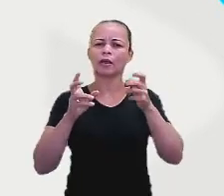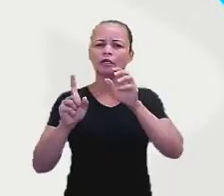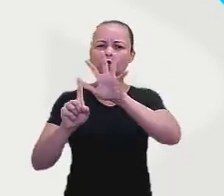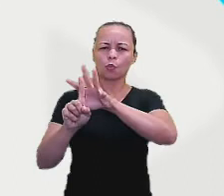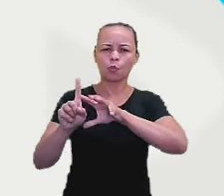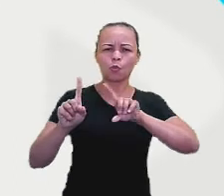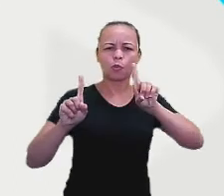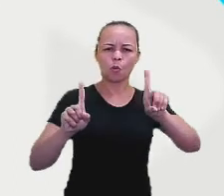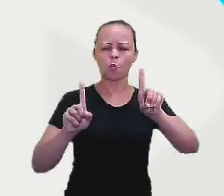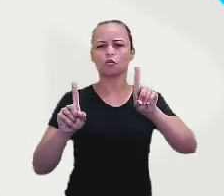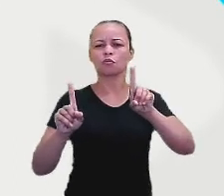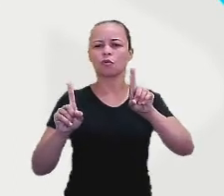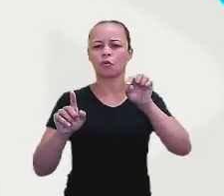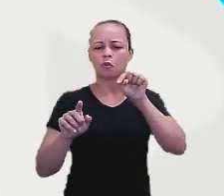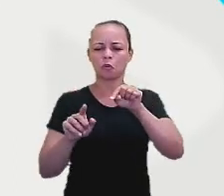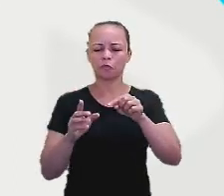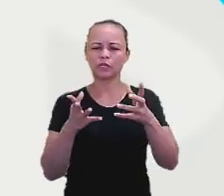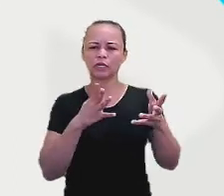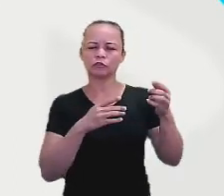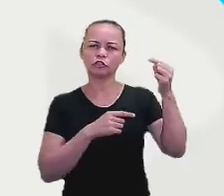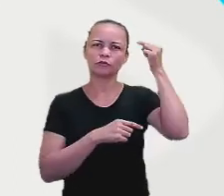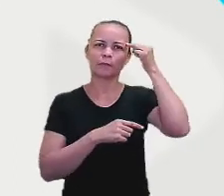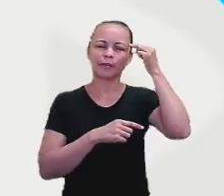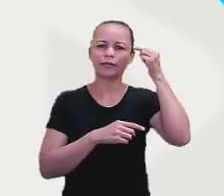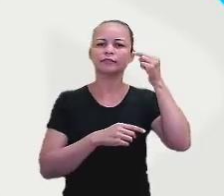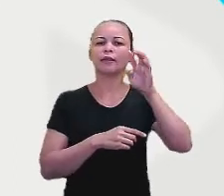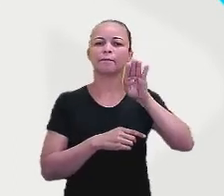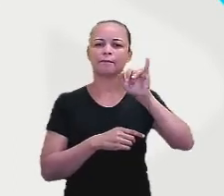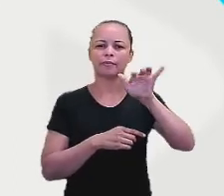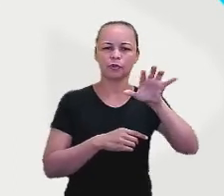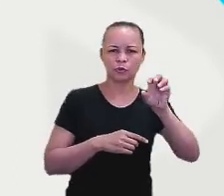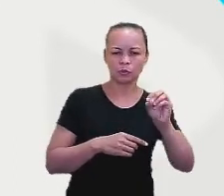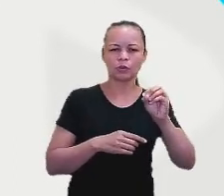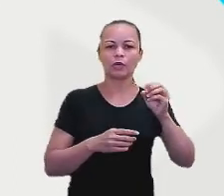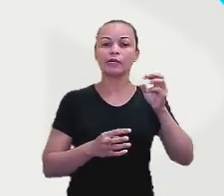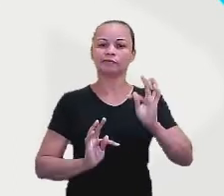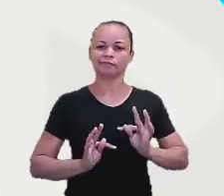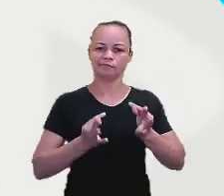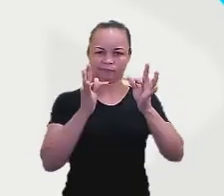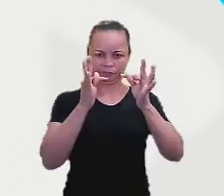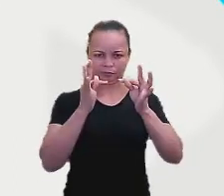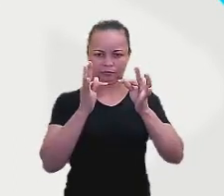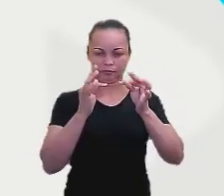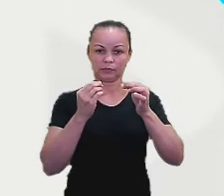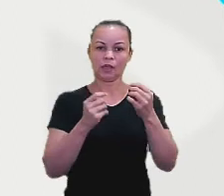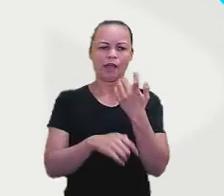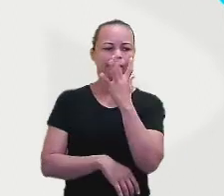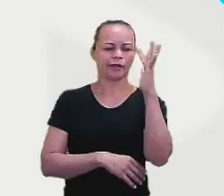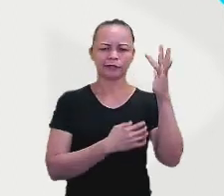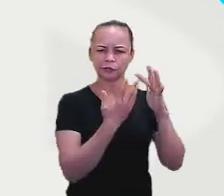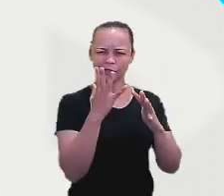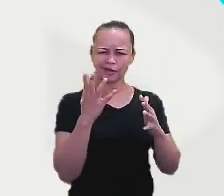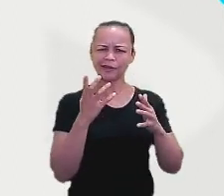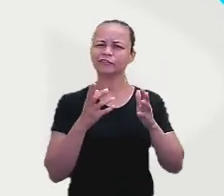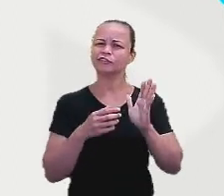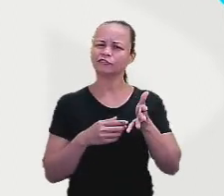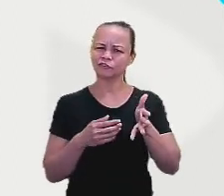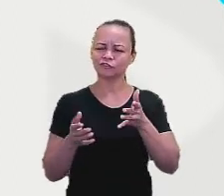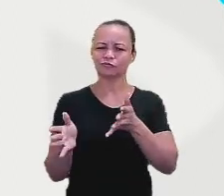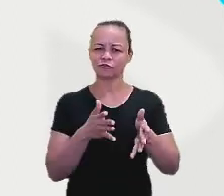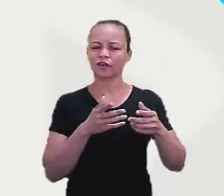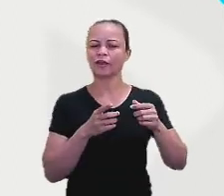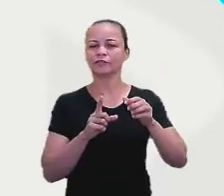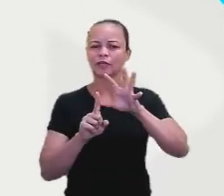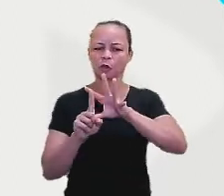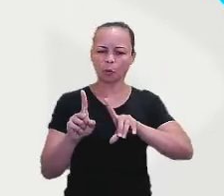além mesmo, quando a gente pensa em biotecnologia, tá? A natureza já faz clones, tá? O exemplo da reprodução